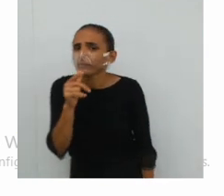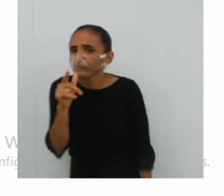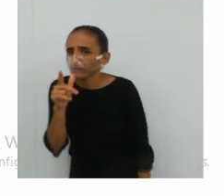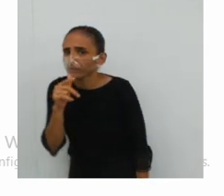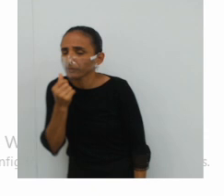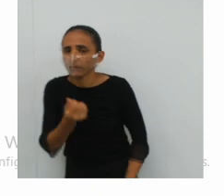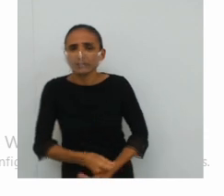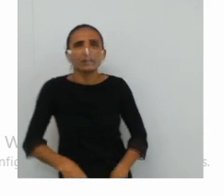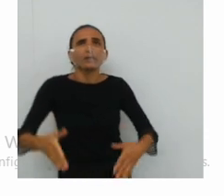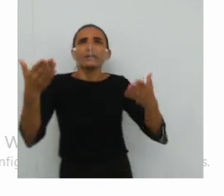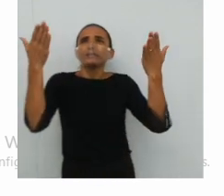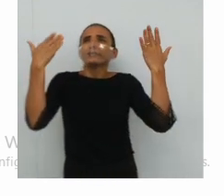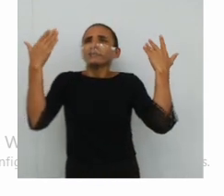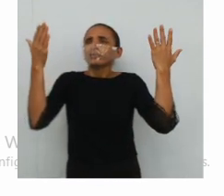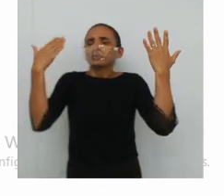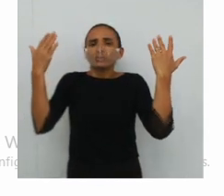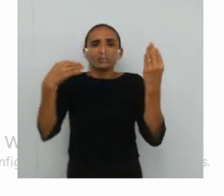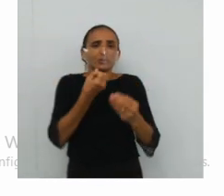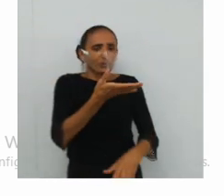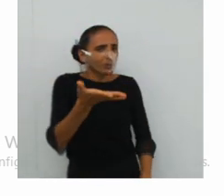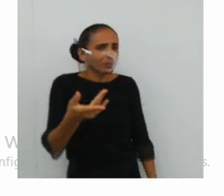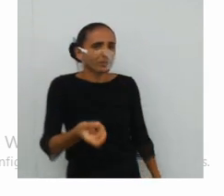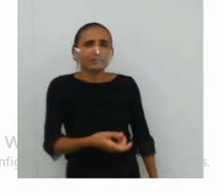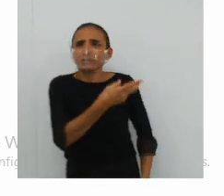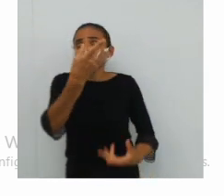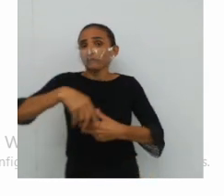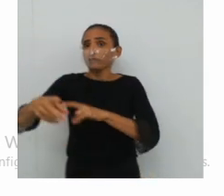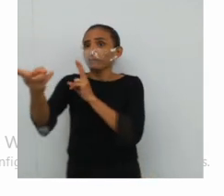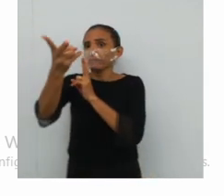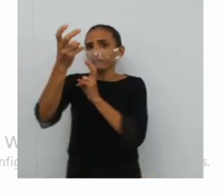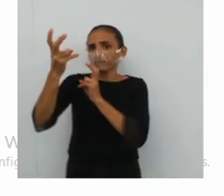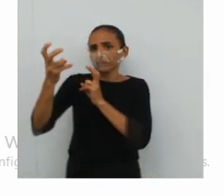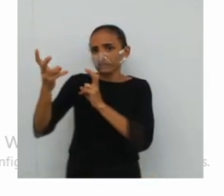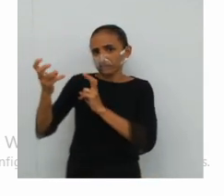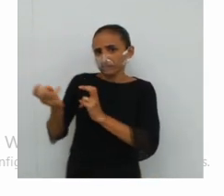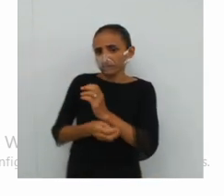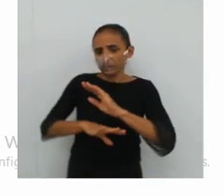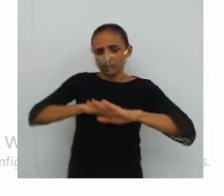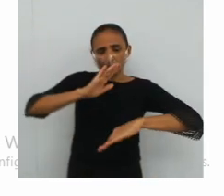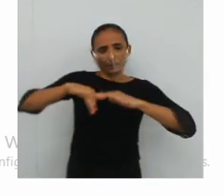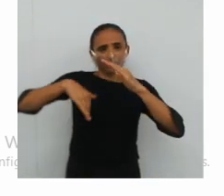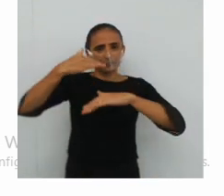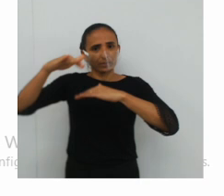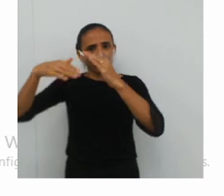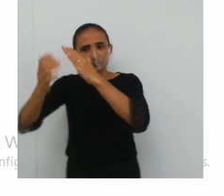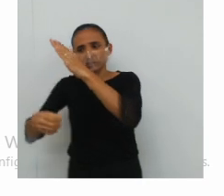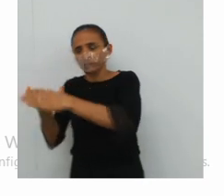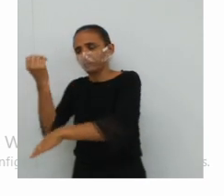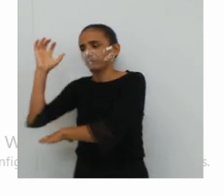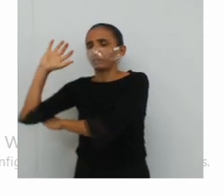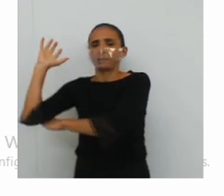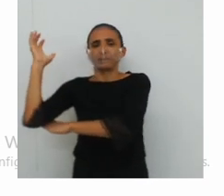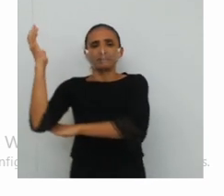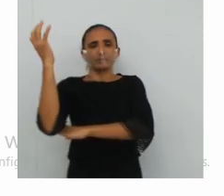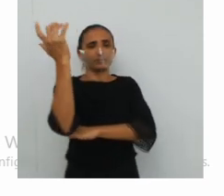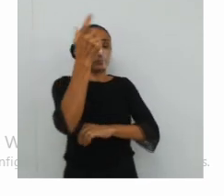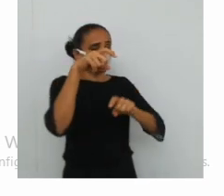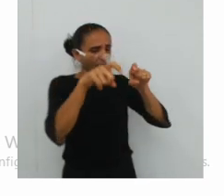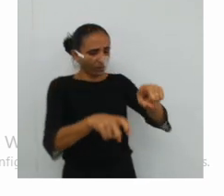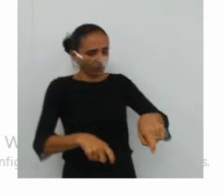o clima. Então, isso vai condicionar as dimensões da produção natural da